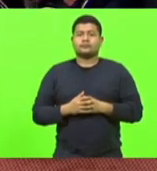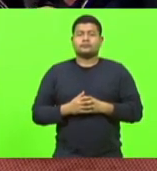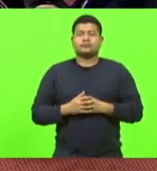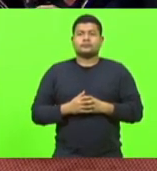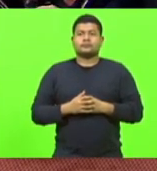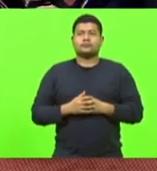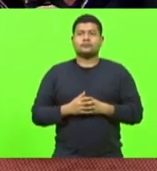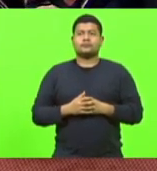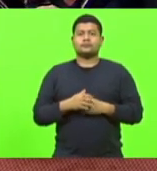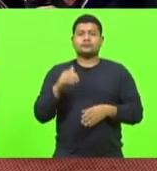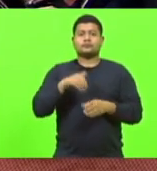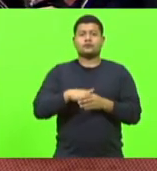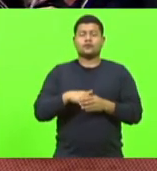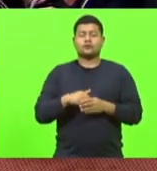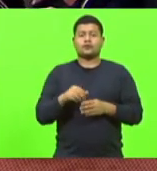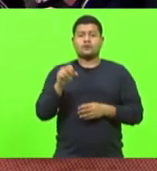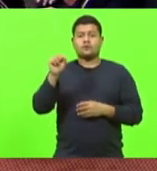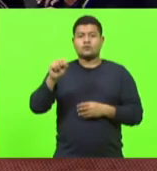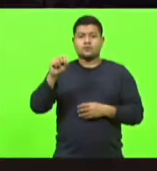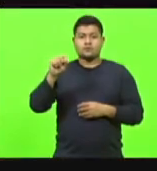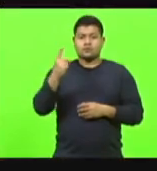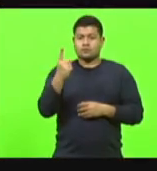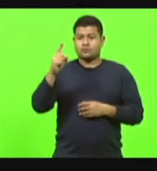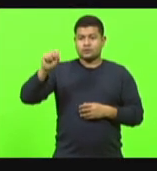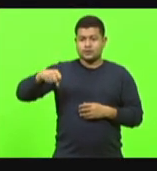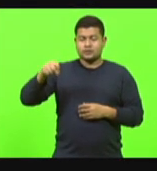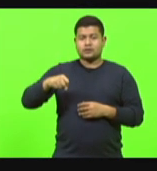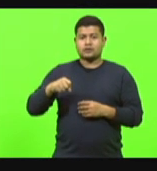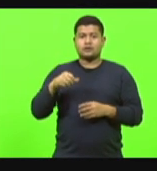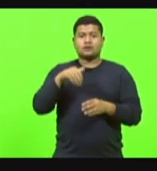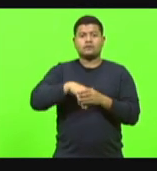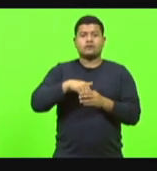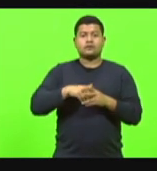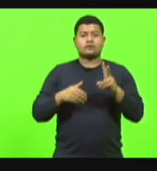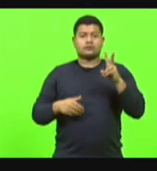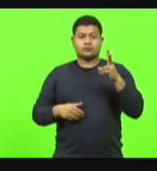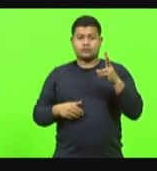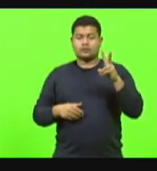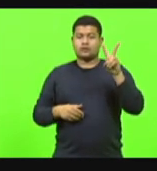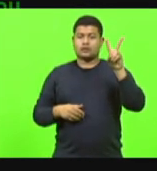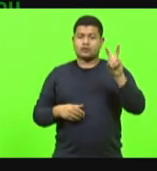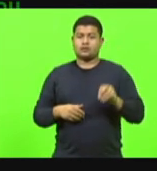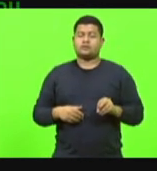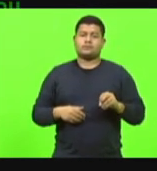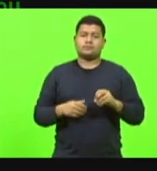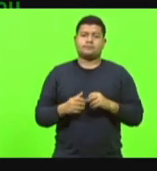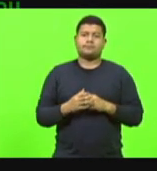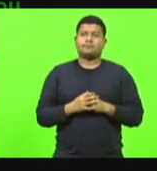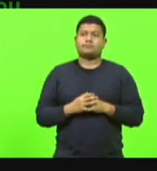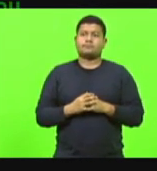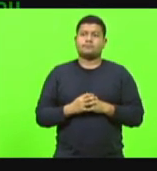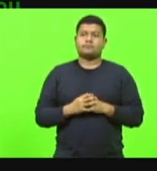e quem volta um vota a favor do PLC 10.9 quem volta dois a rejeita